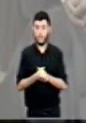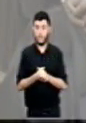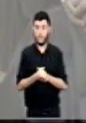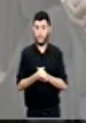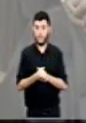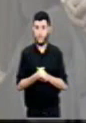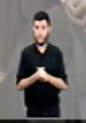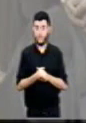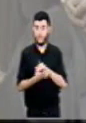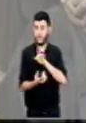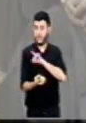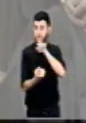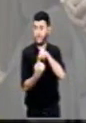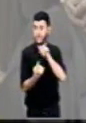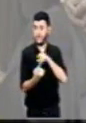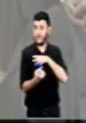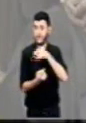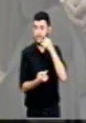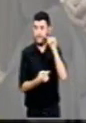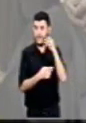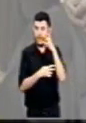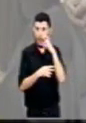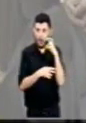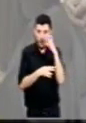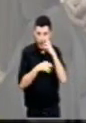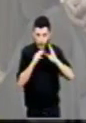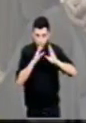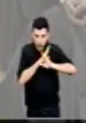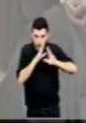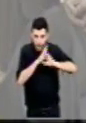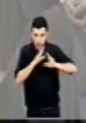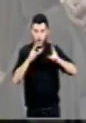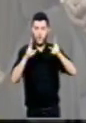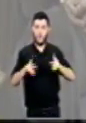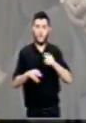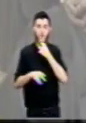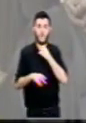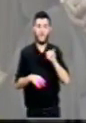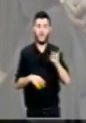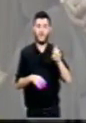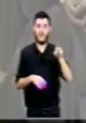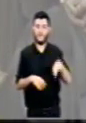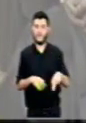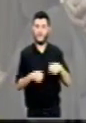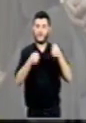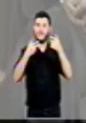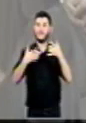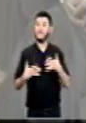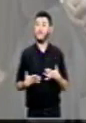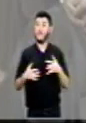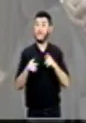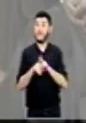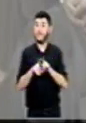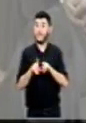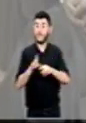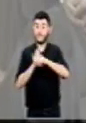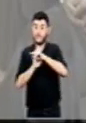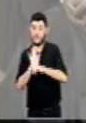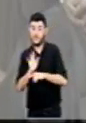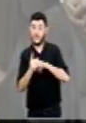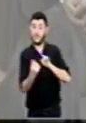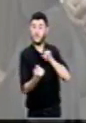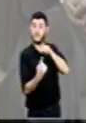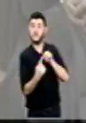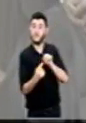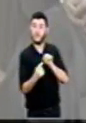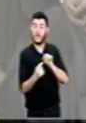para evitar espionagem, como bem colocou aqui o doutor Ivan. E, portanto, elas são feitas também para assegurar uma das prerrogativas do